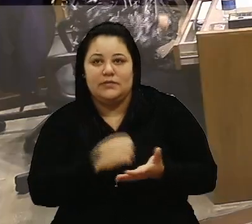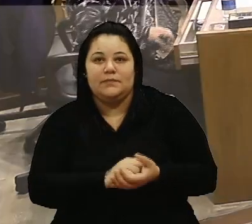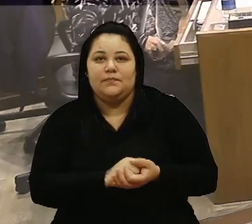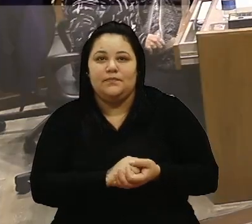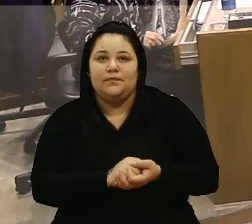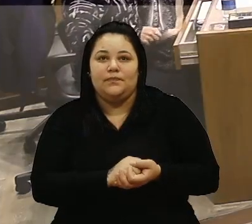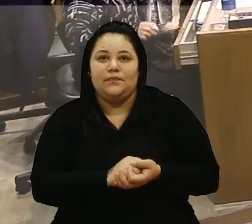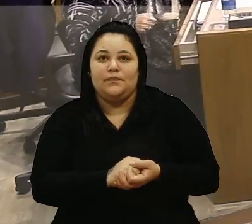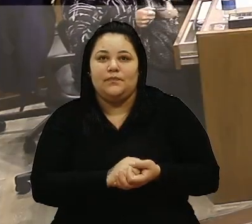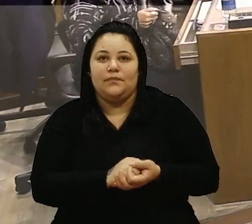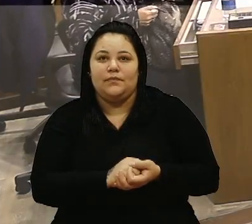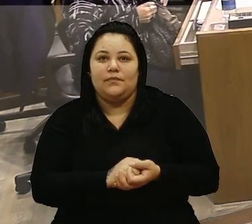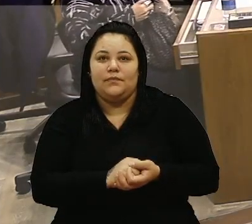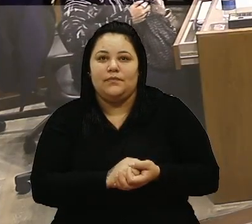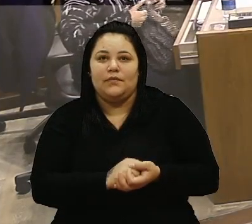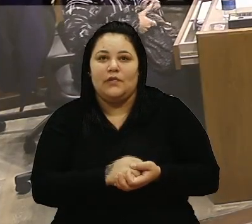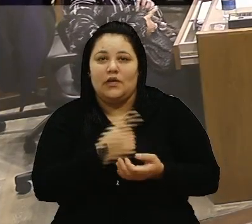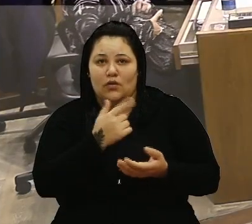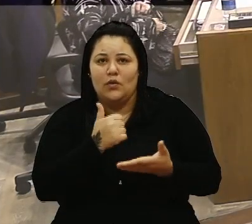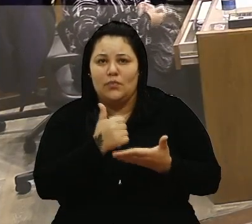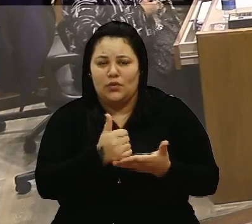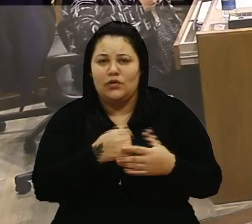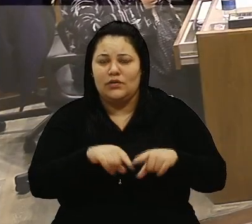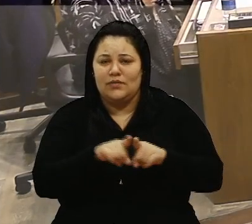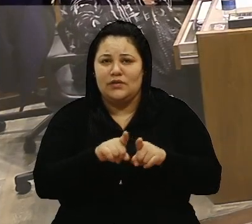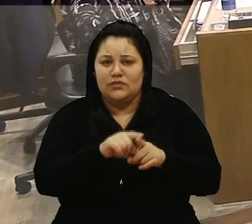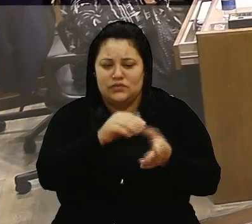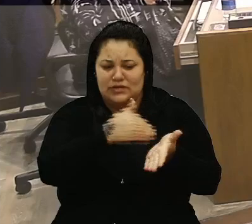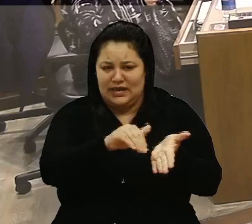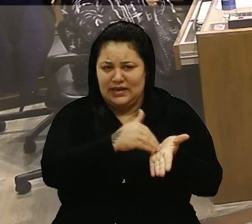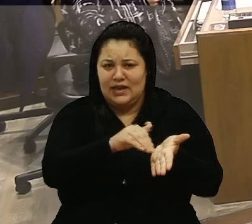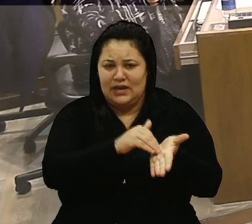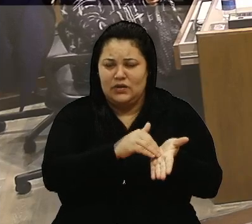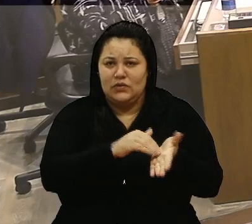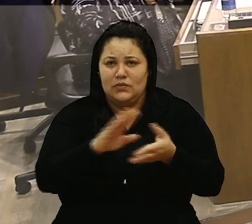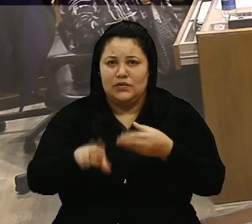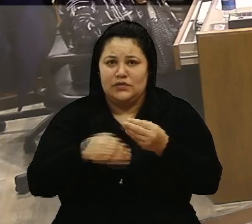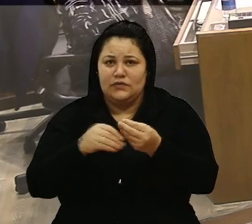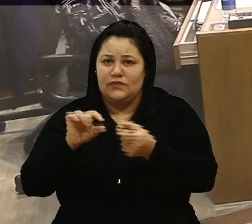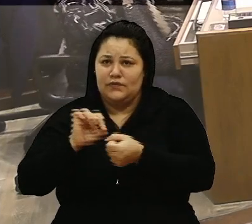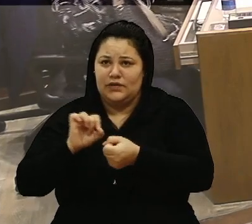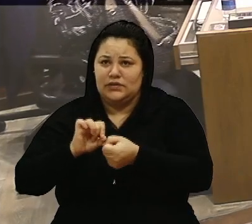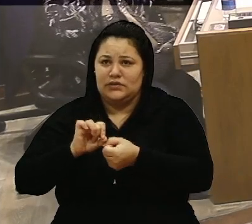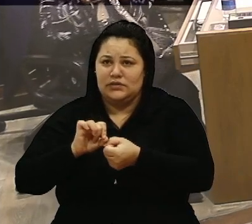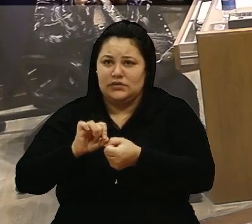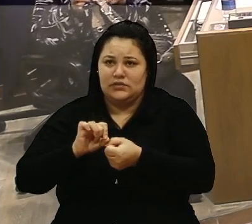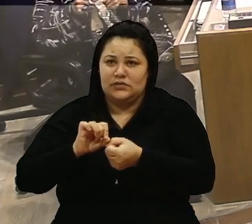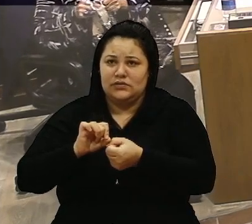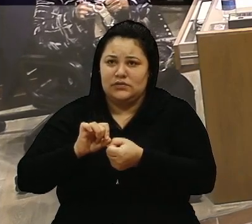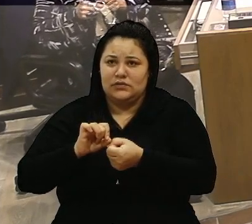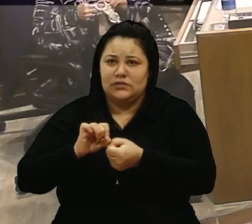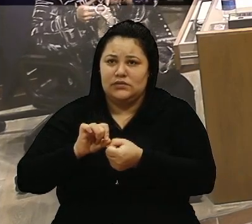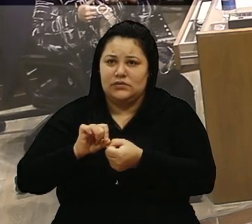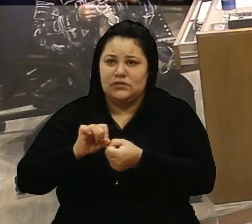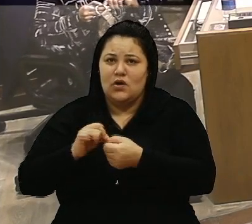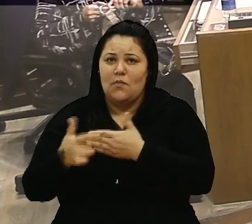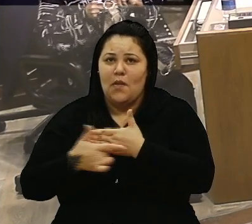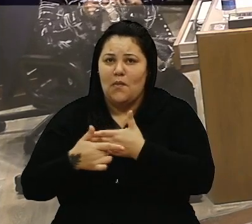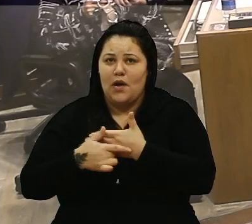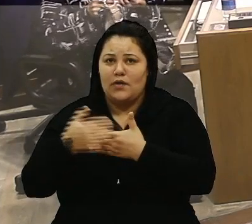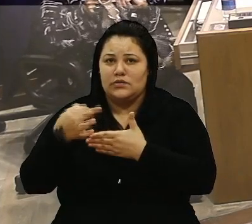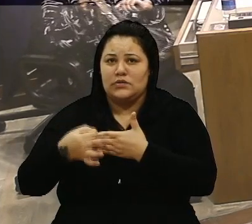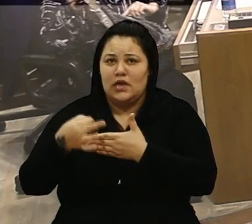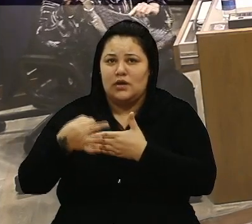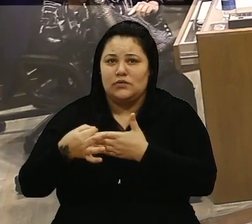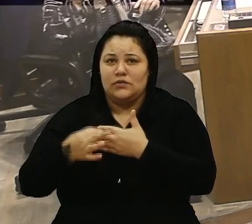E contribuo com Vossa Excelência dizendo que o secretário adjunto cumpriu perfeitamente as funções e as